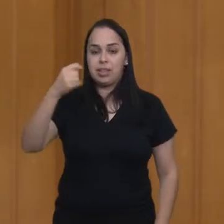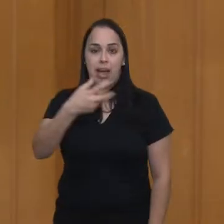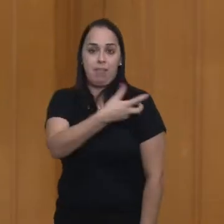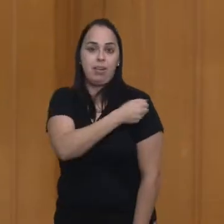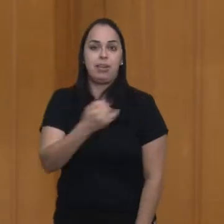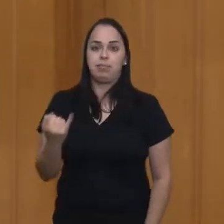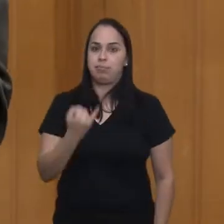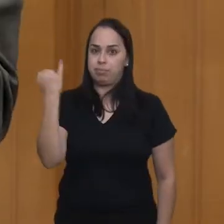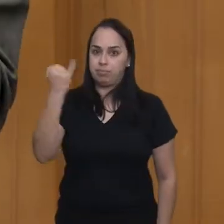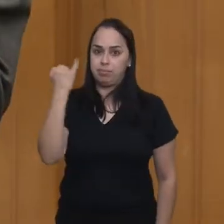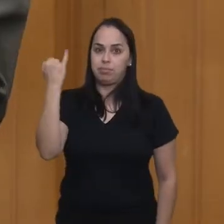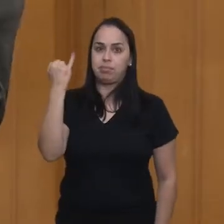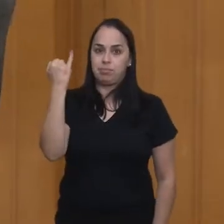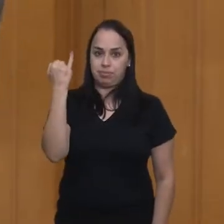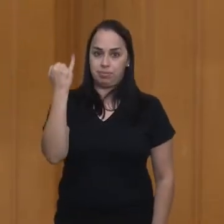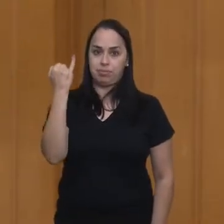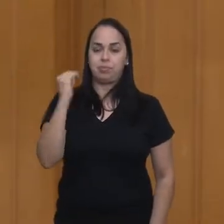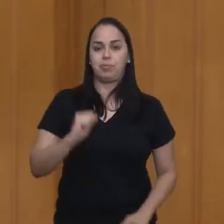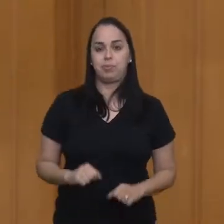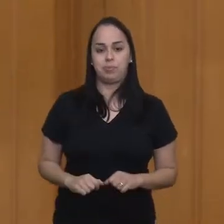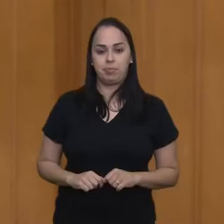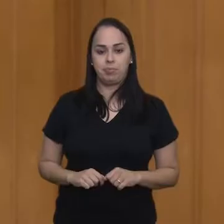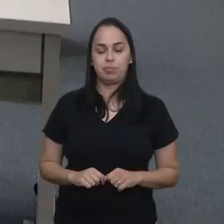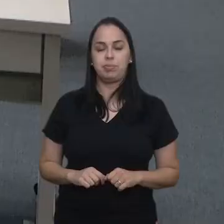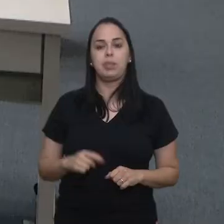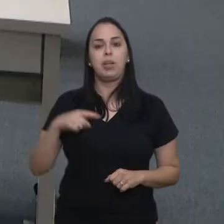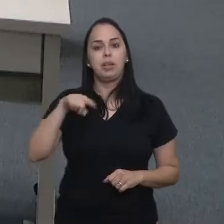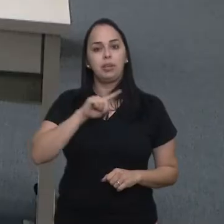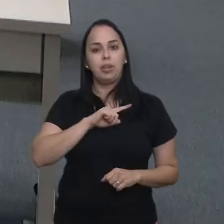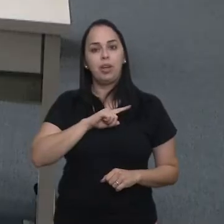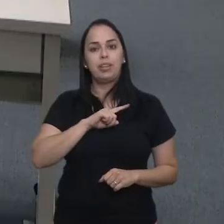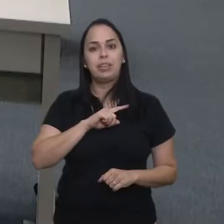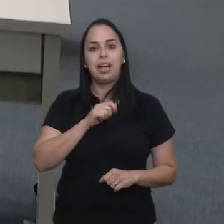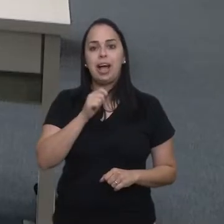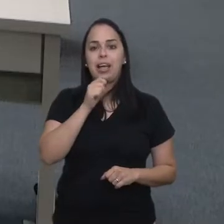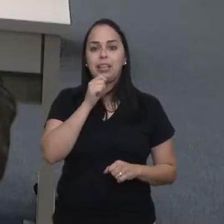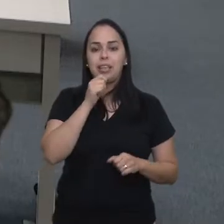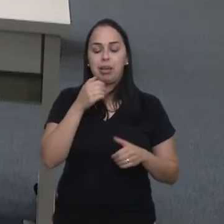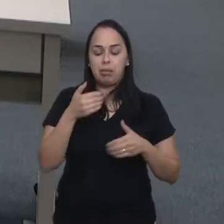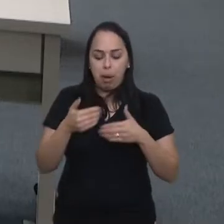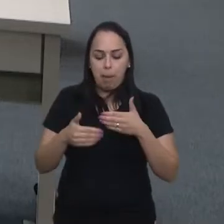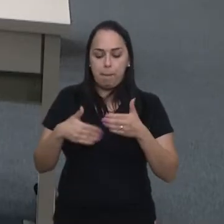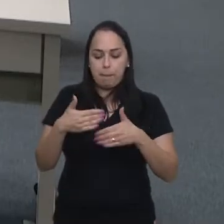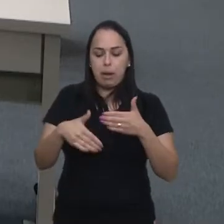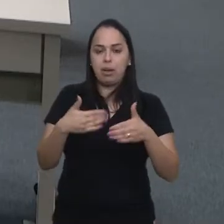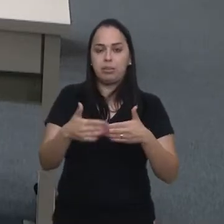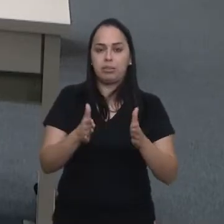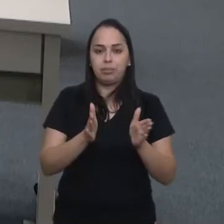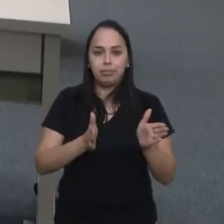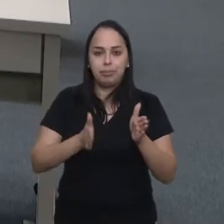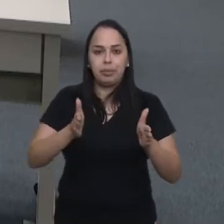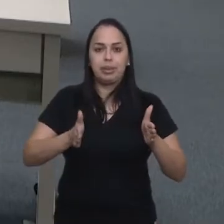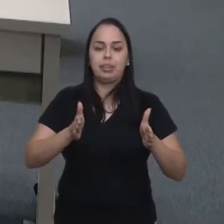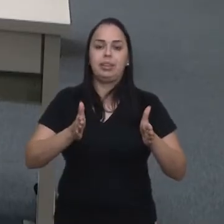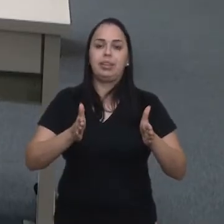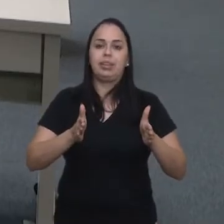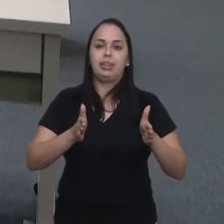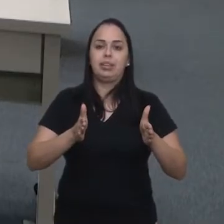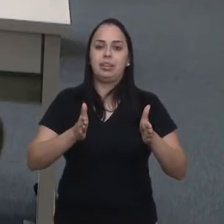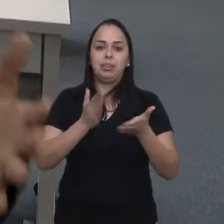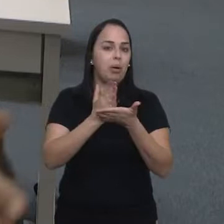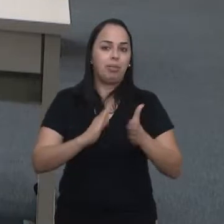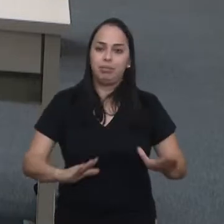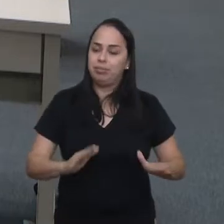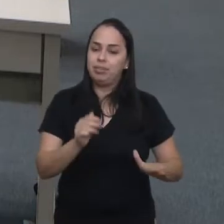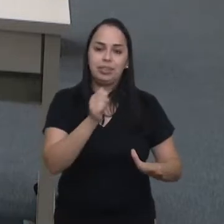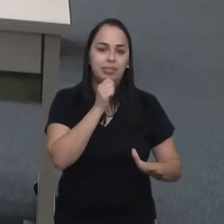vacinas para reforçar a confiança da população. Nós estamos ainda dentro de um processo de pandemia. A pandemia